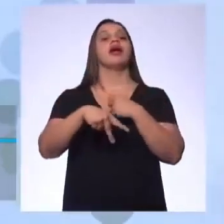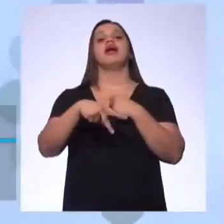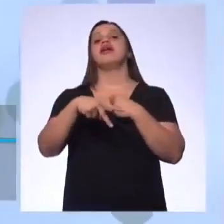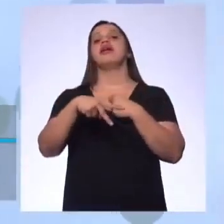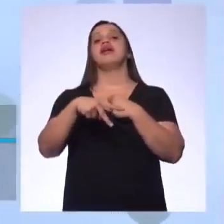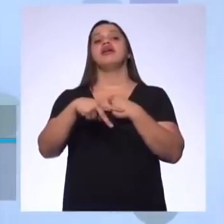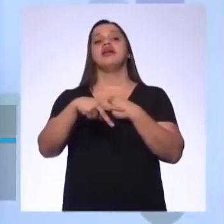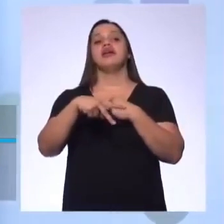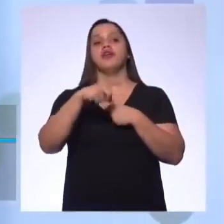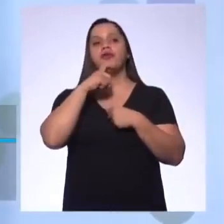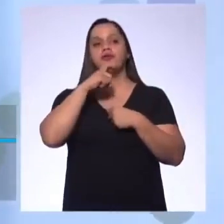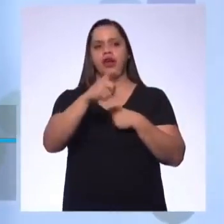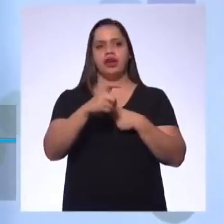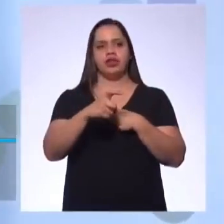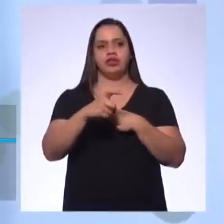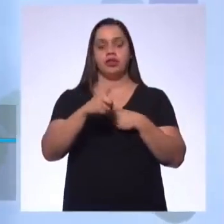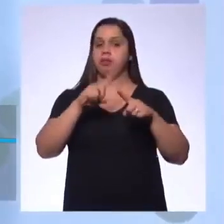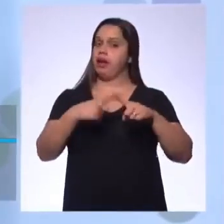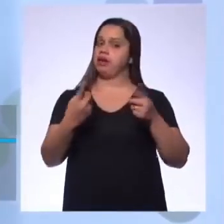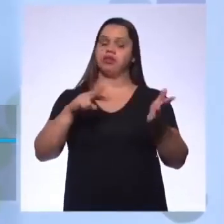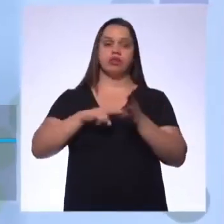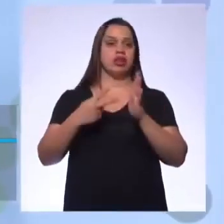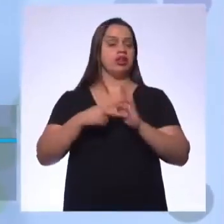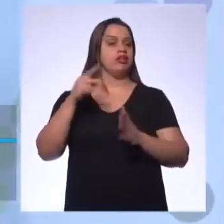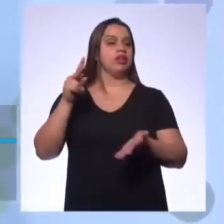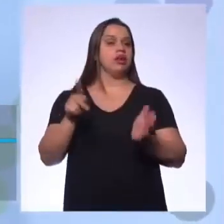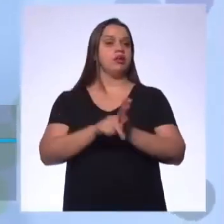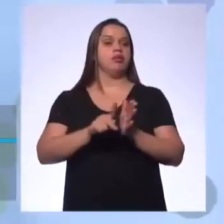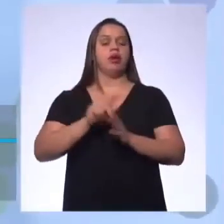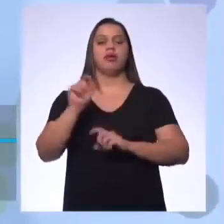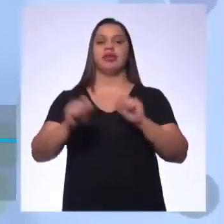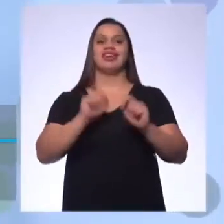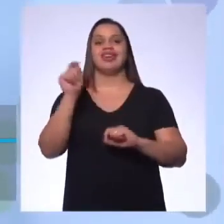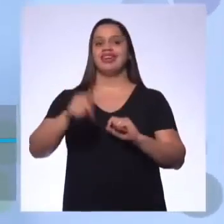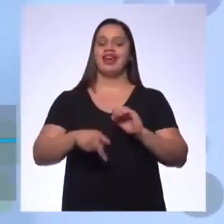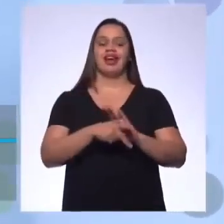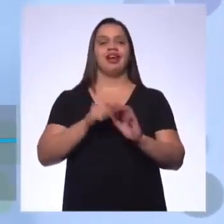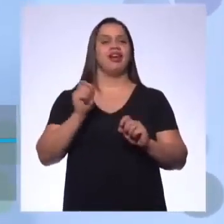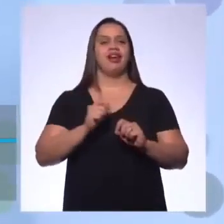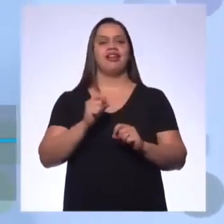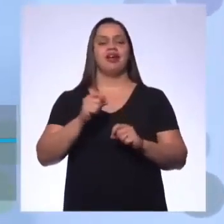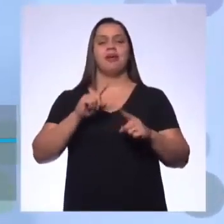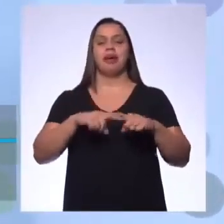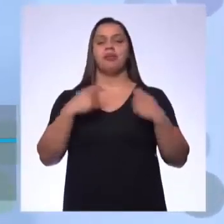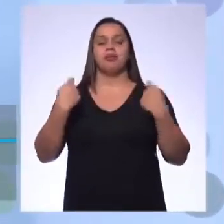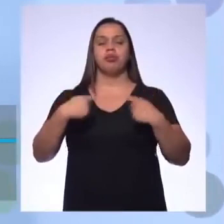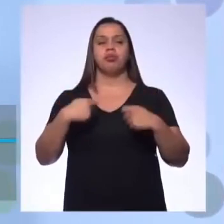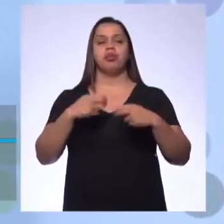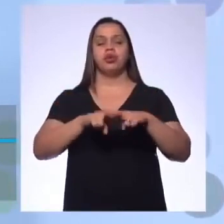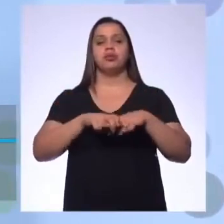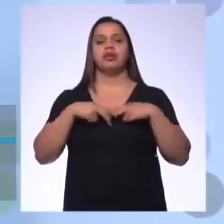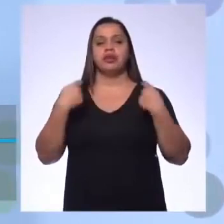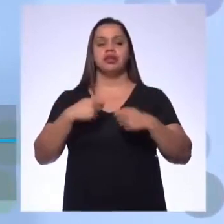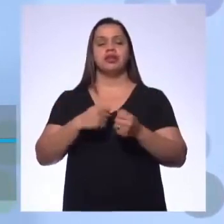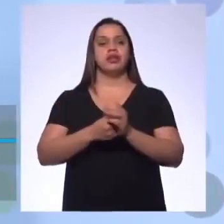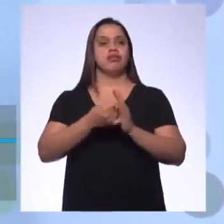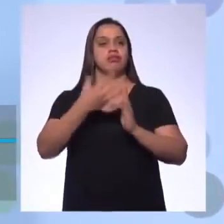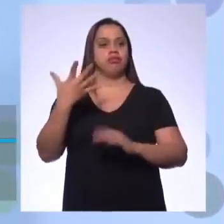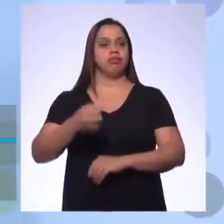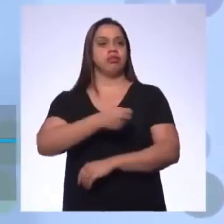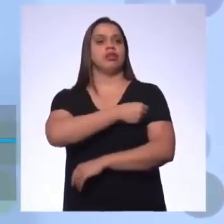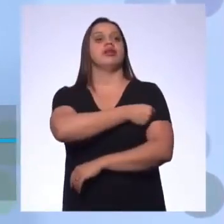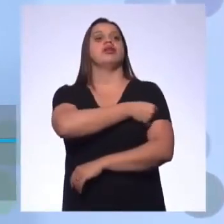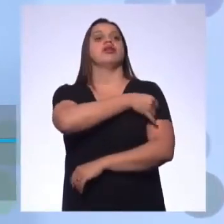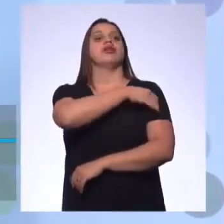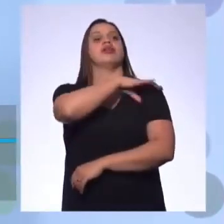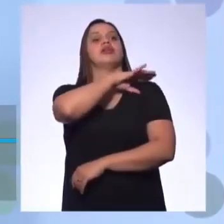essa... É um pouco de loucura. Por isso que a gente precisa de bastante tempo. 6º, 7º, 8º, 9º, 1º, 2º, 3º. E um